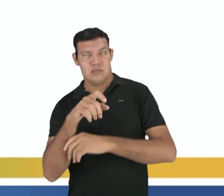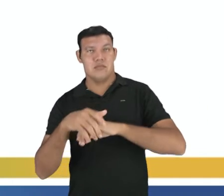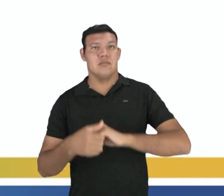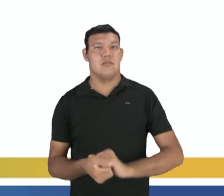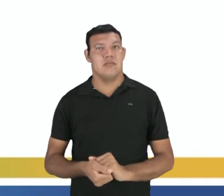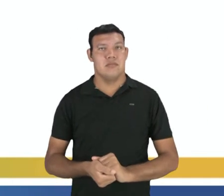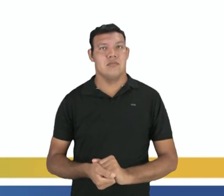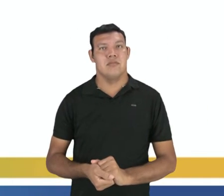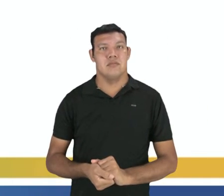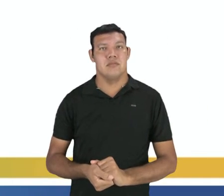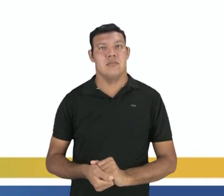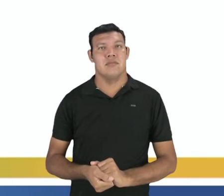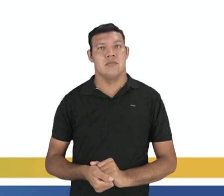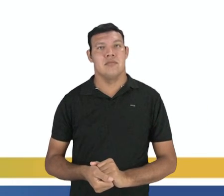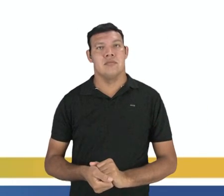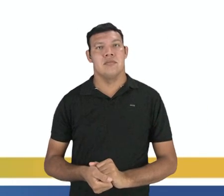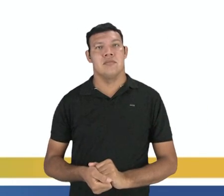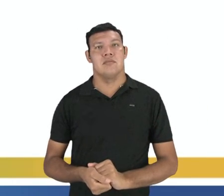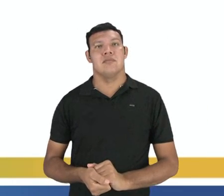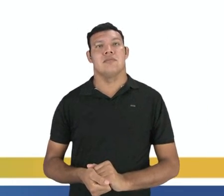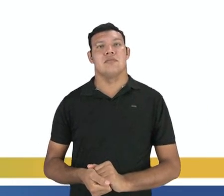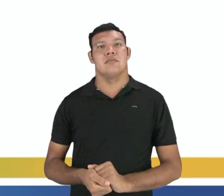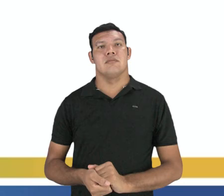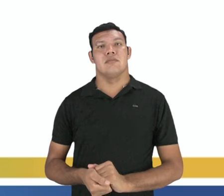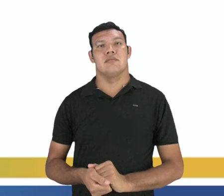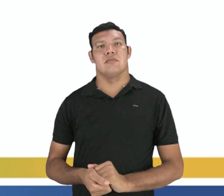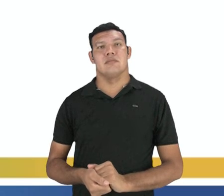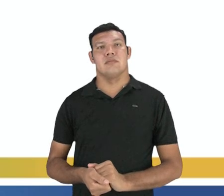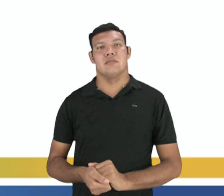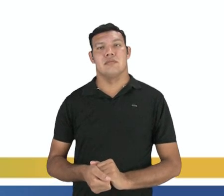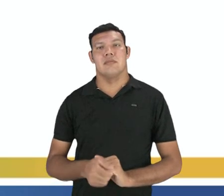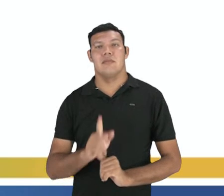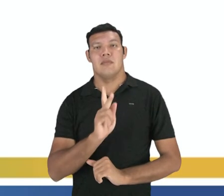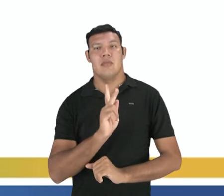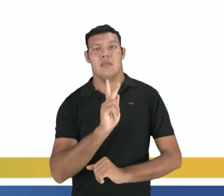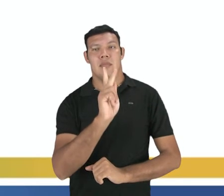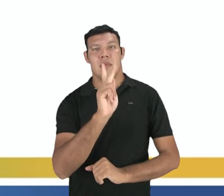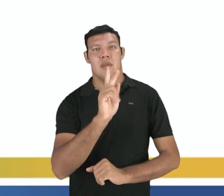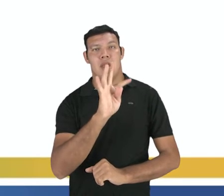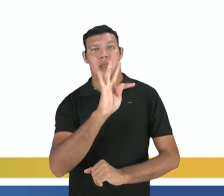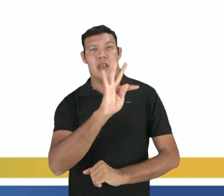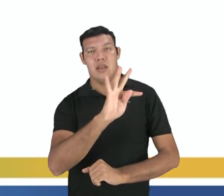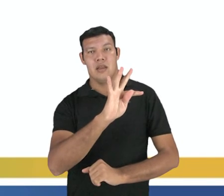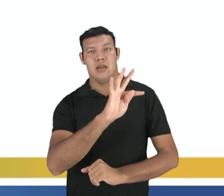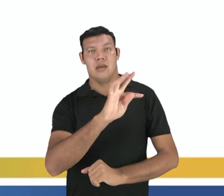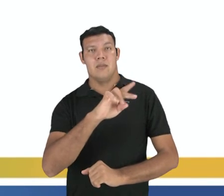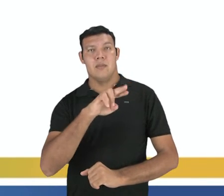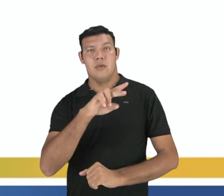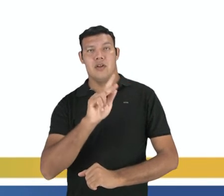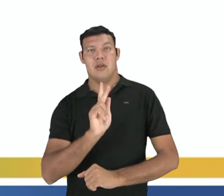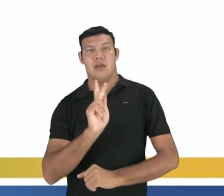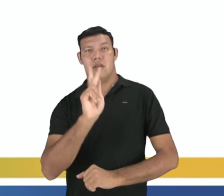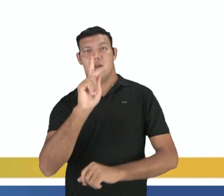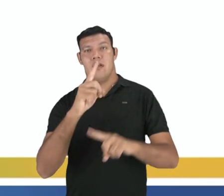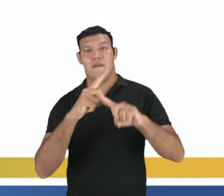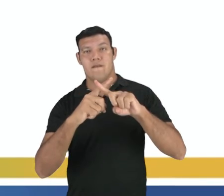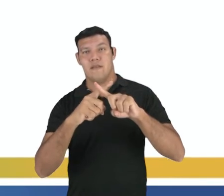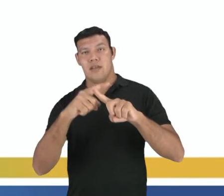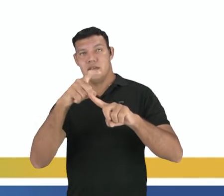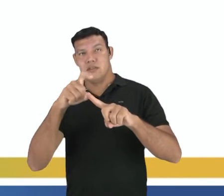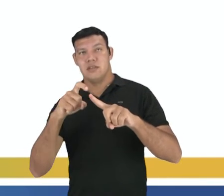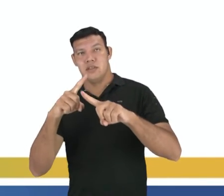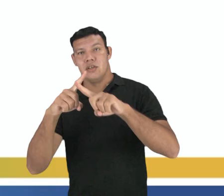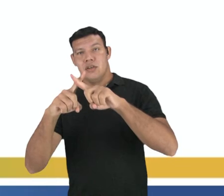então você pega a base x e multiplica pela altura que é a própria força elástica k x